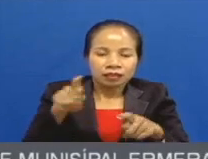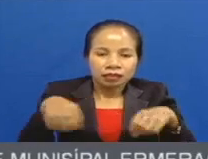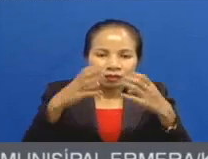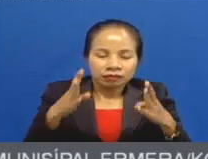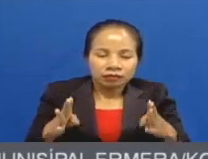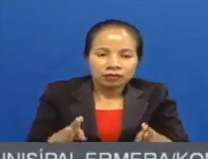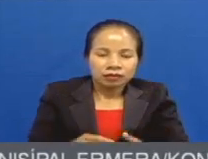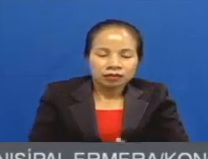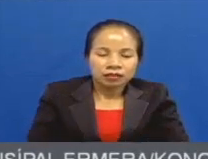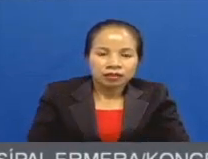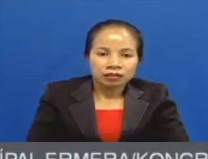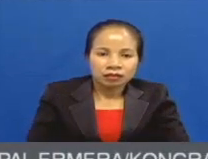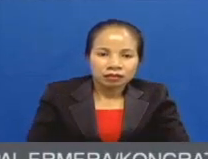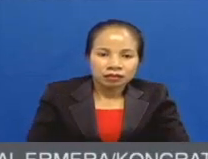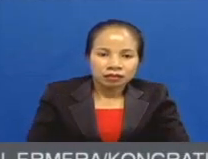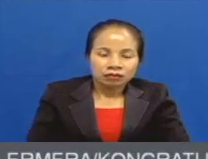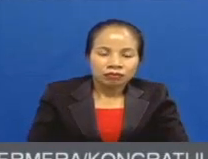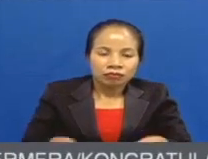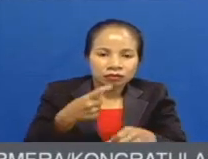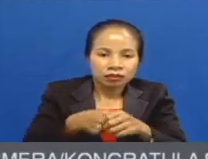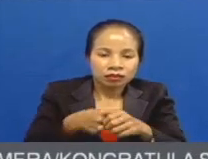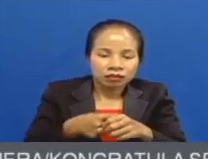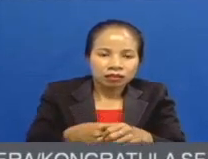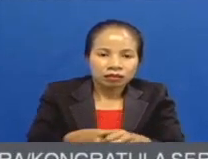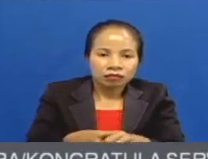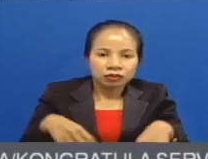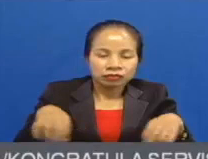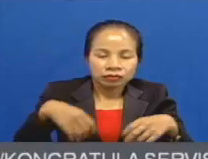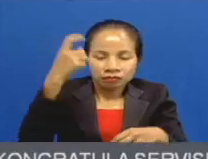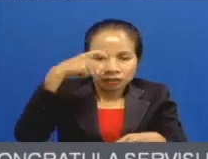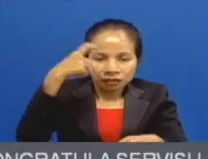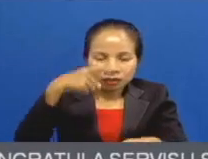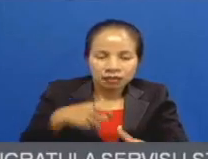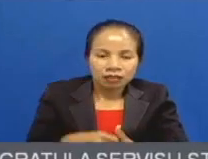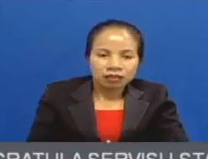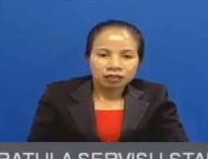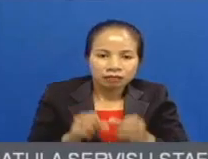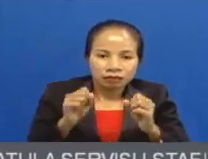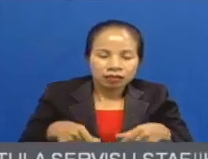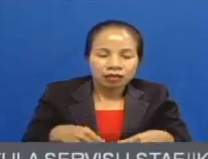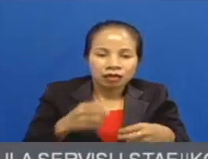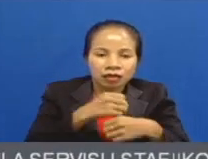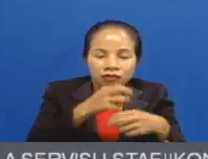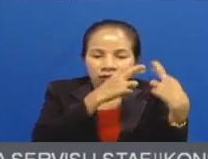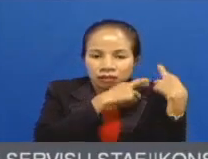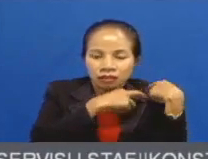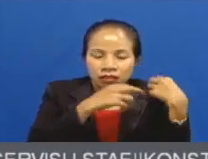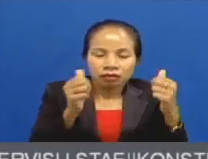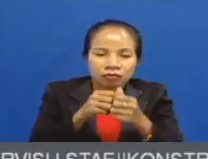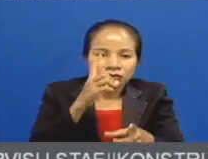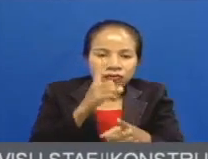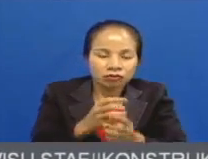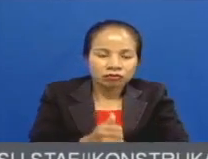que Husik Sera Tempo, Sera Energia, Sera Matenek, Belezer Sera Canar Hololos, por de apoio